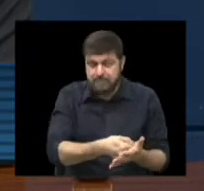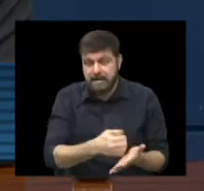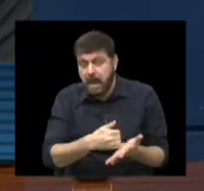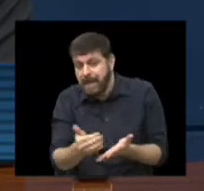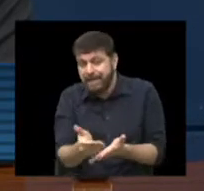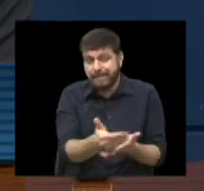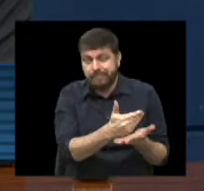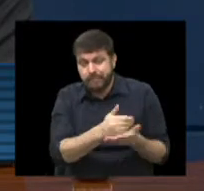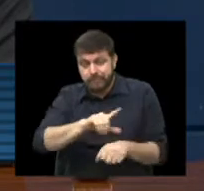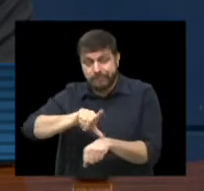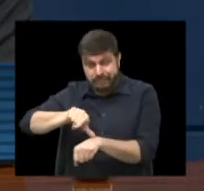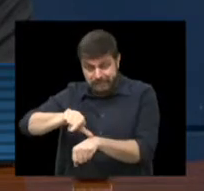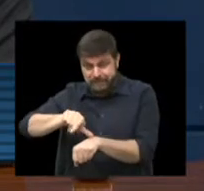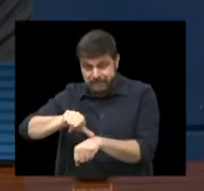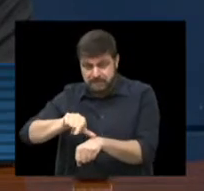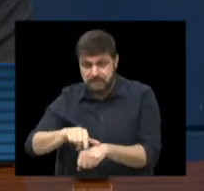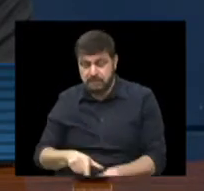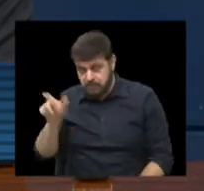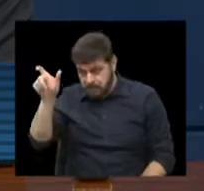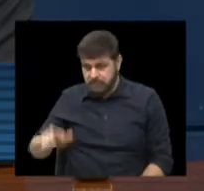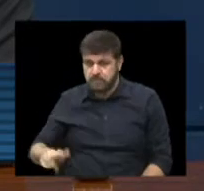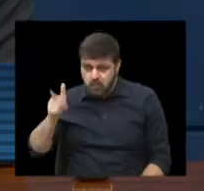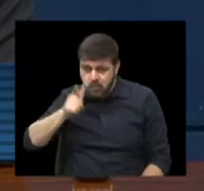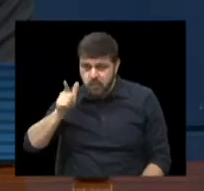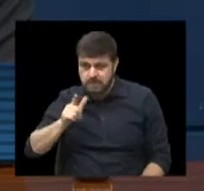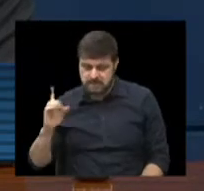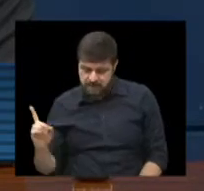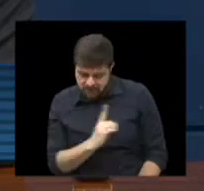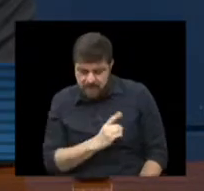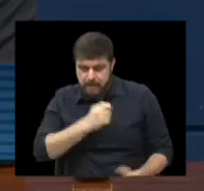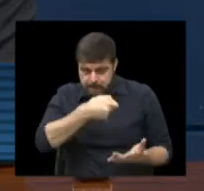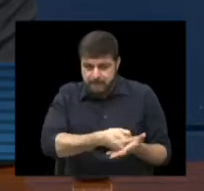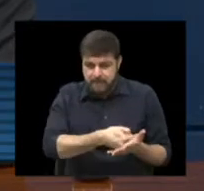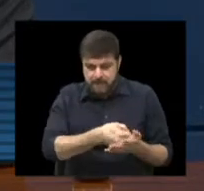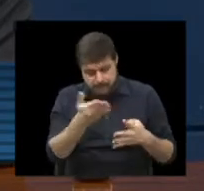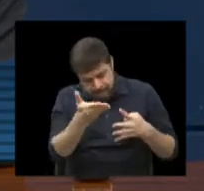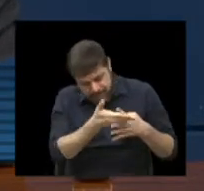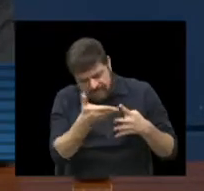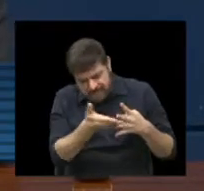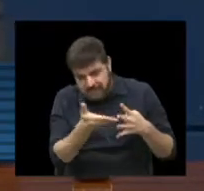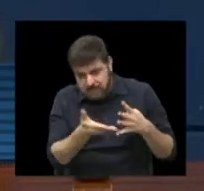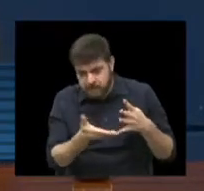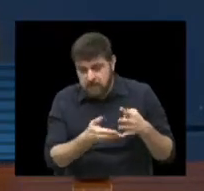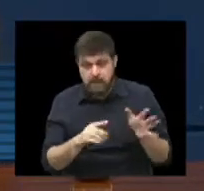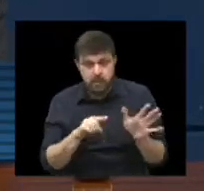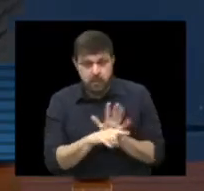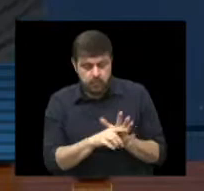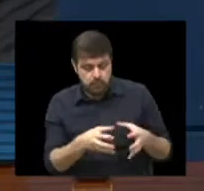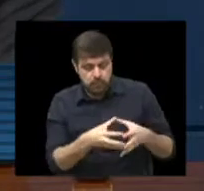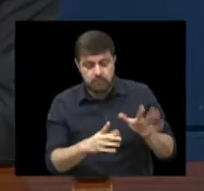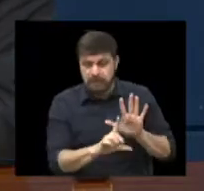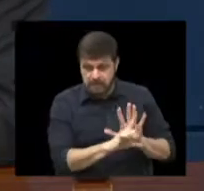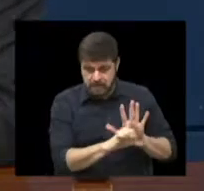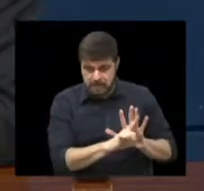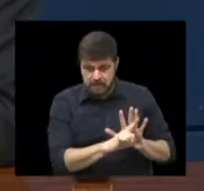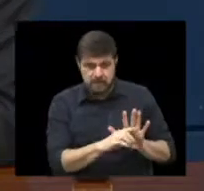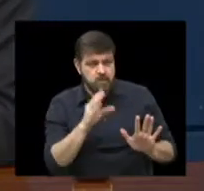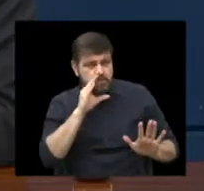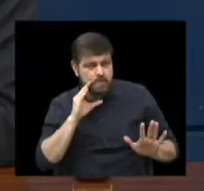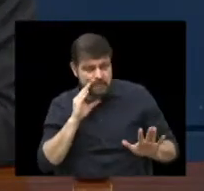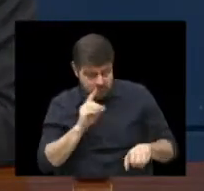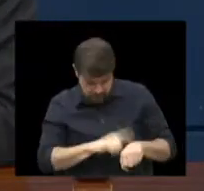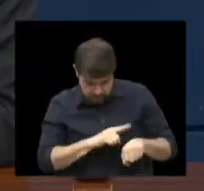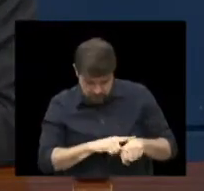tributários ou não tributários e da outras providências. Eu convoco a Comissão de Constituição e Legalidade, vereador Luiz Henrique Cirilo, pedir